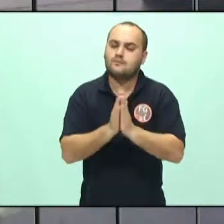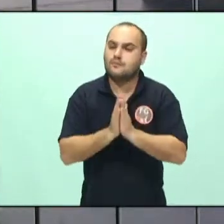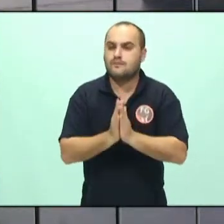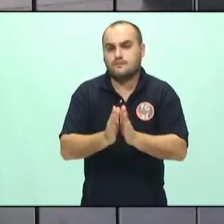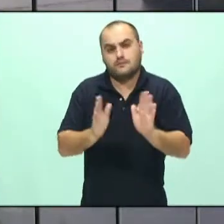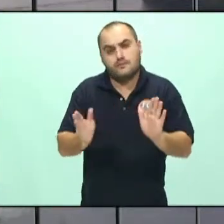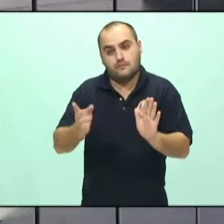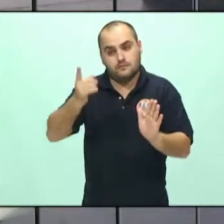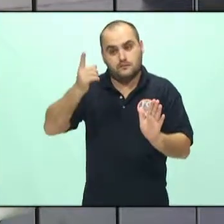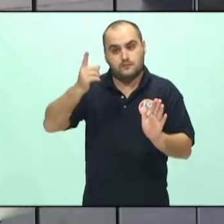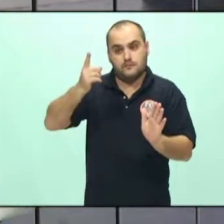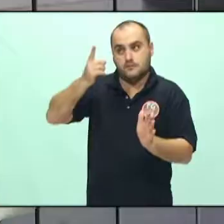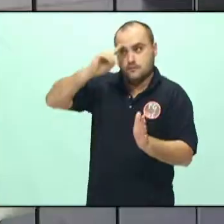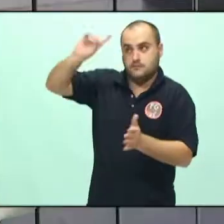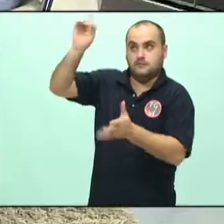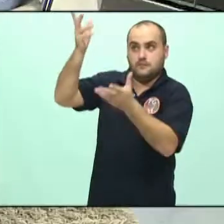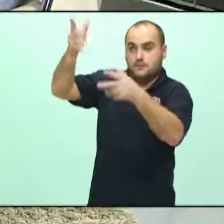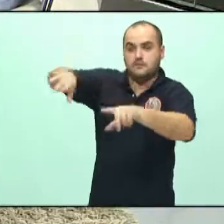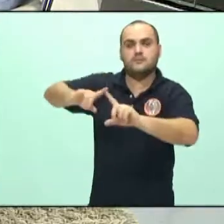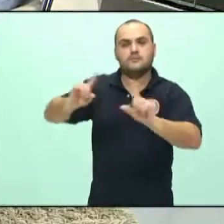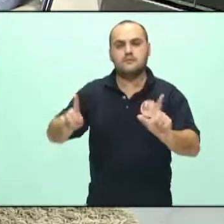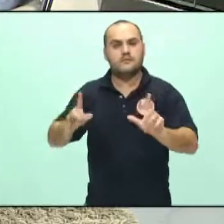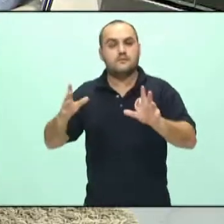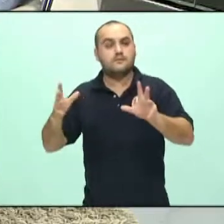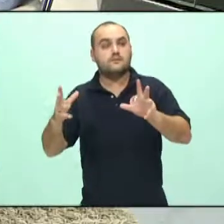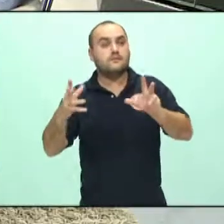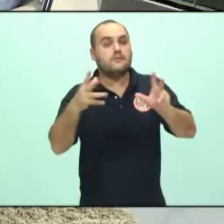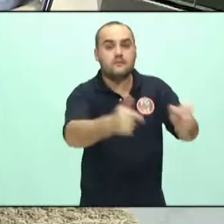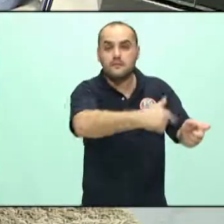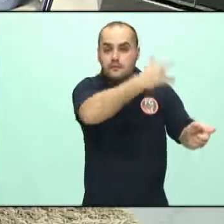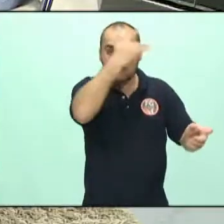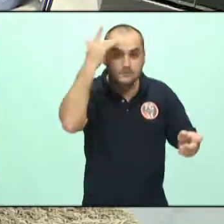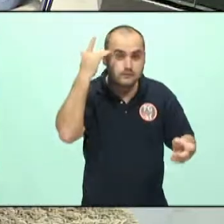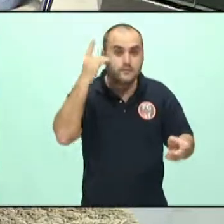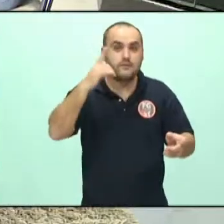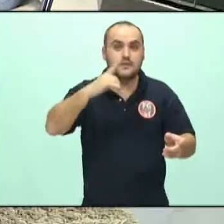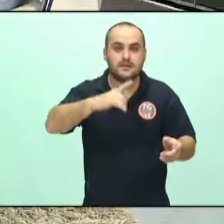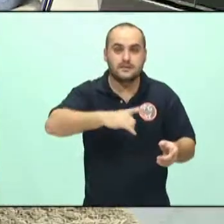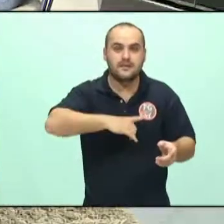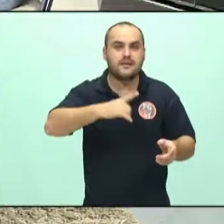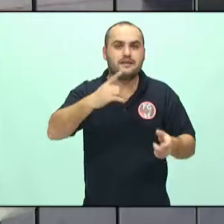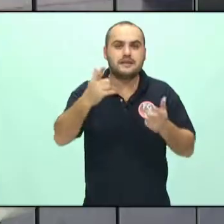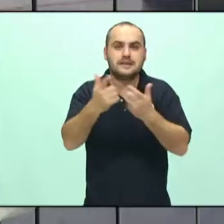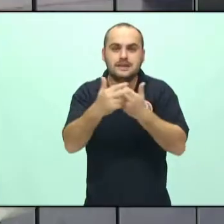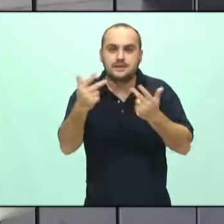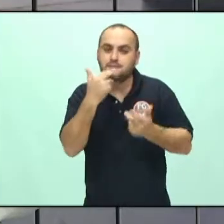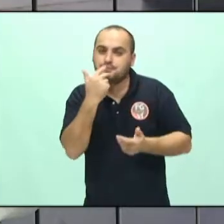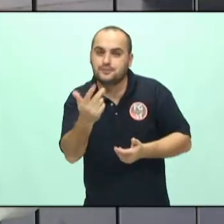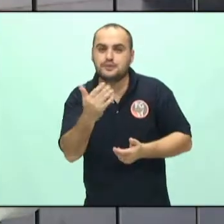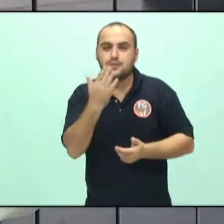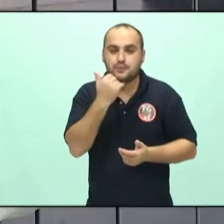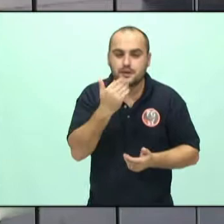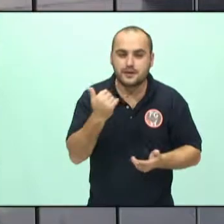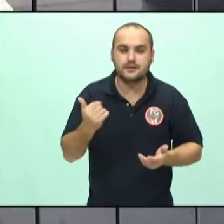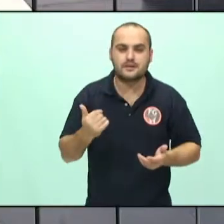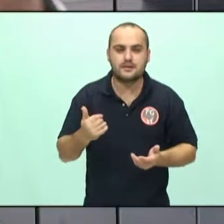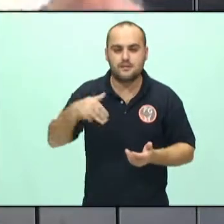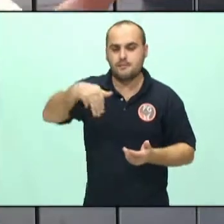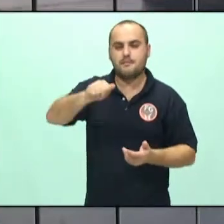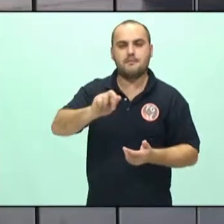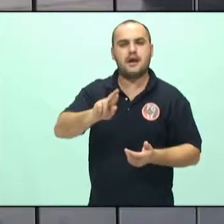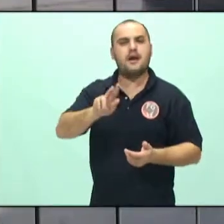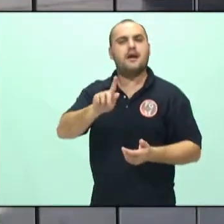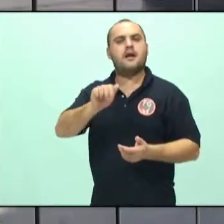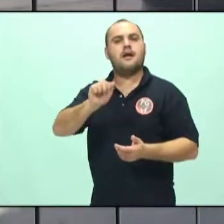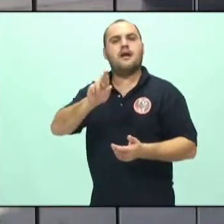mas todos nós estamos expostos, principalmente pelos nossos hábitos alimentares, né? A gente aí que come margarina, que